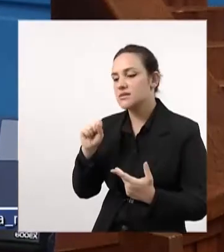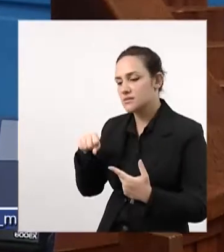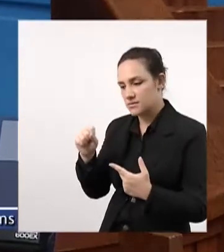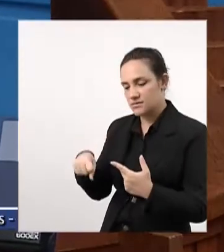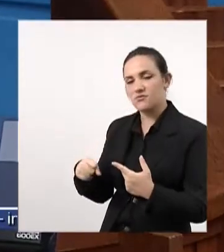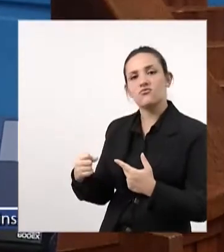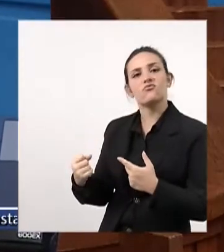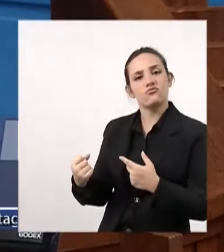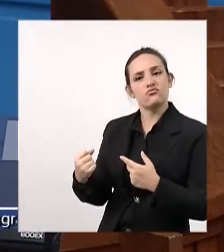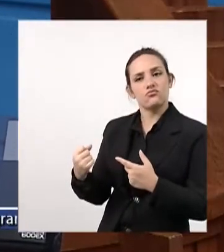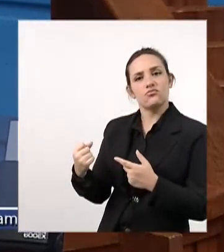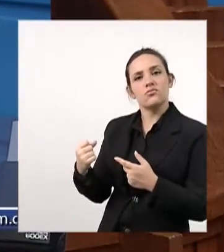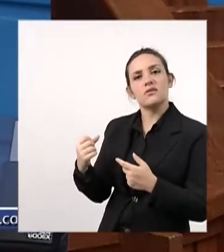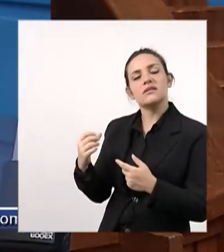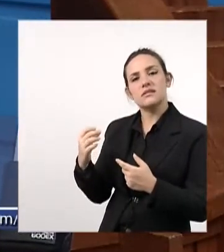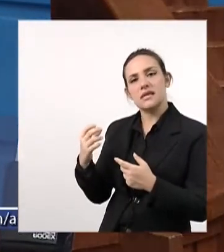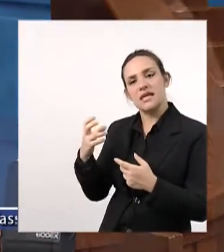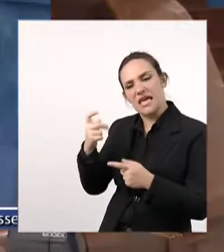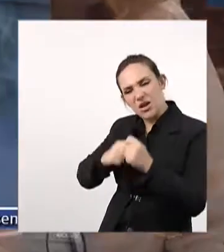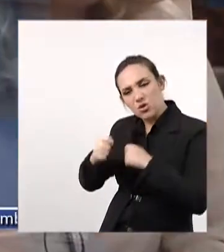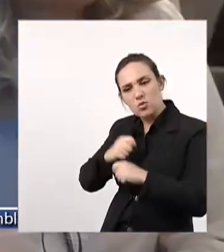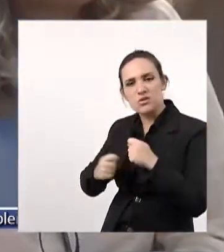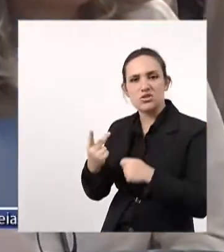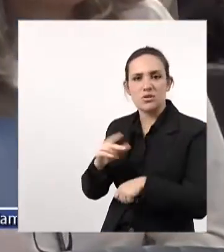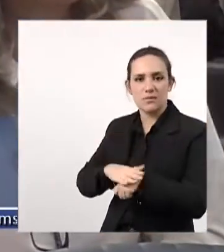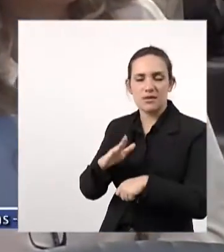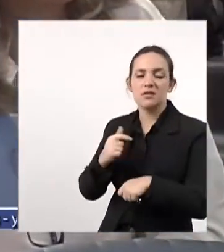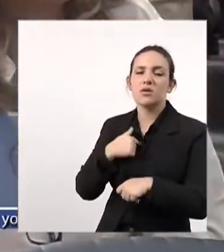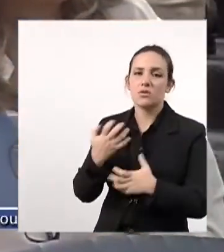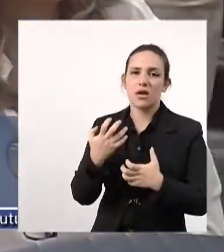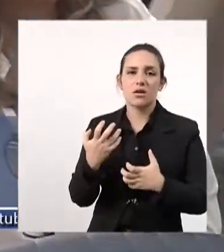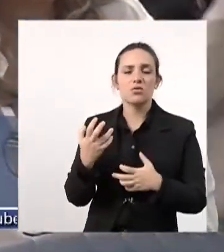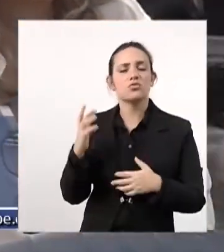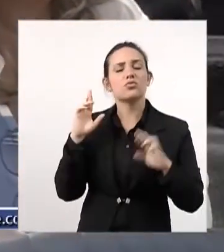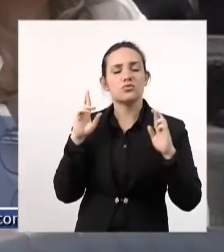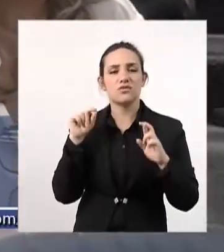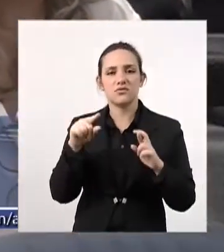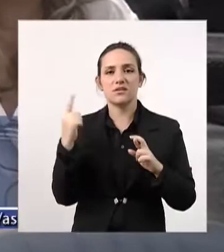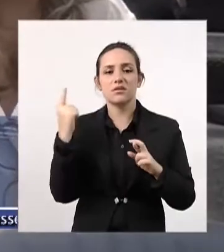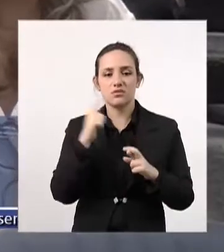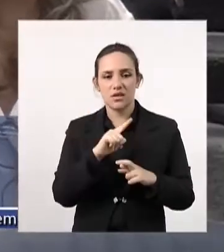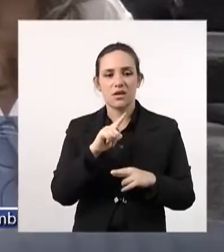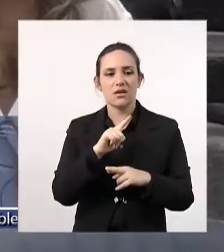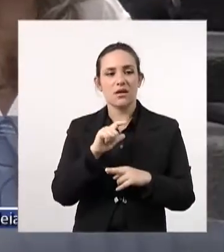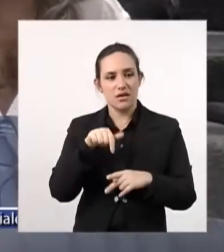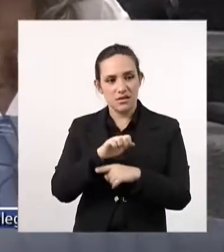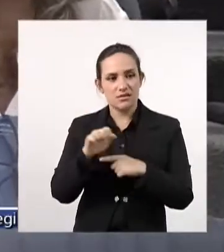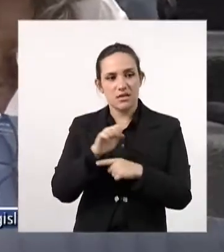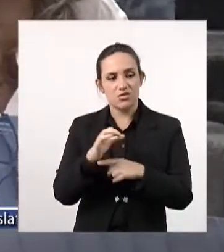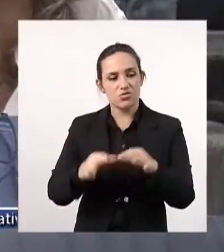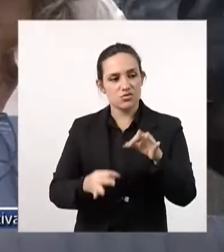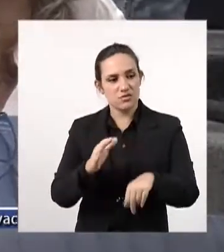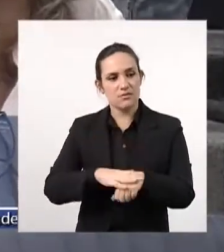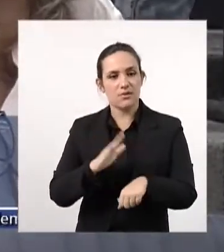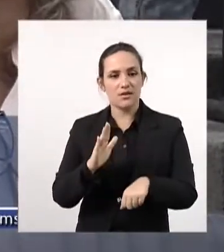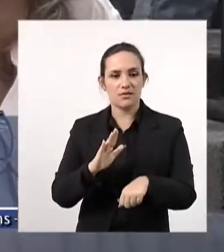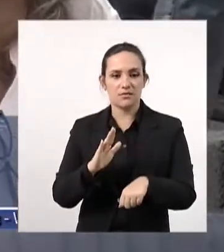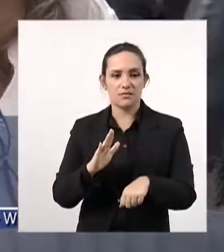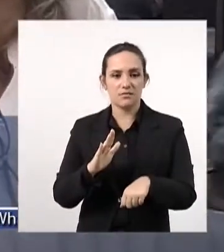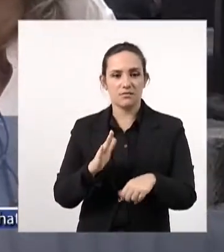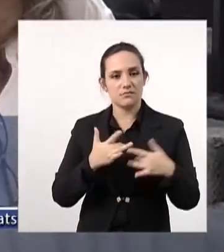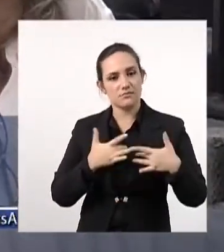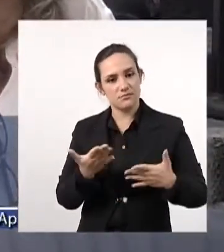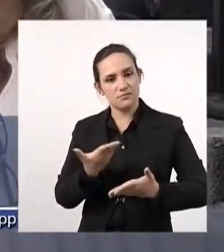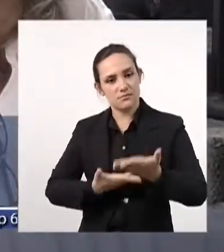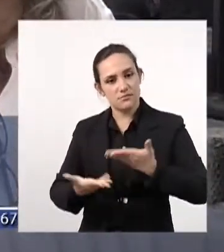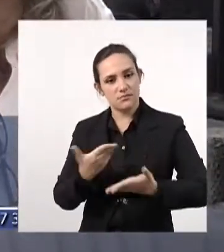aqui cumprindo com o nosso papel e torcendo para que tenhamos efetivamente um Estado mais justo, mais fraterno, mas, acima de tudo, um Estado